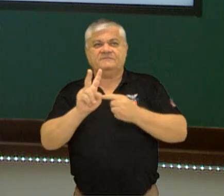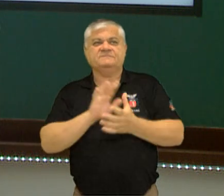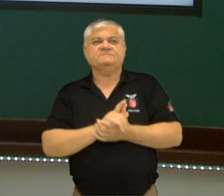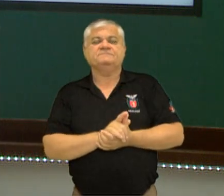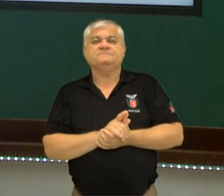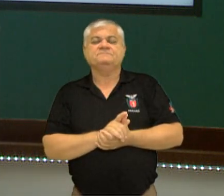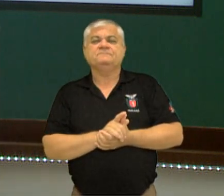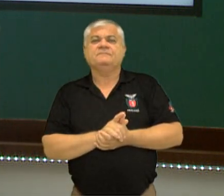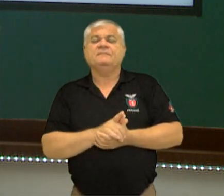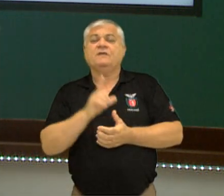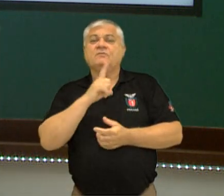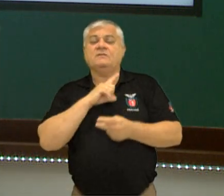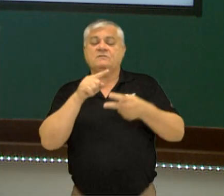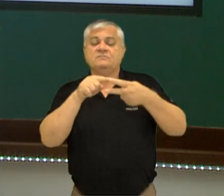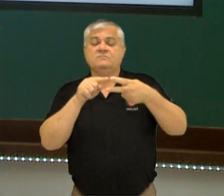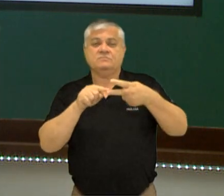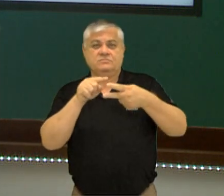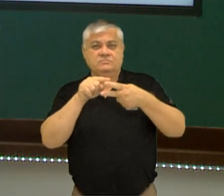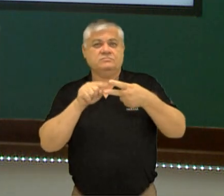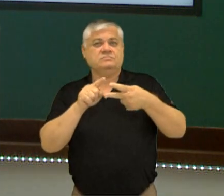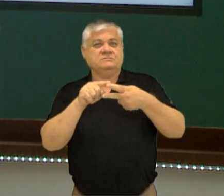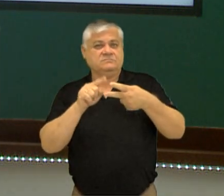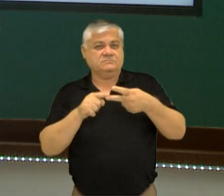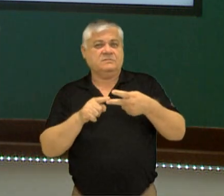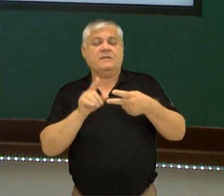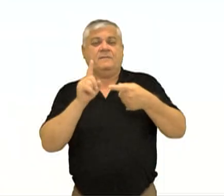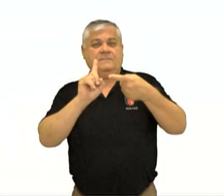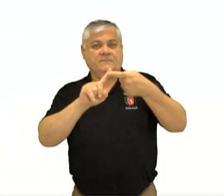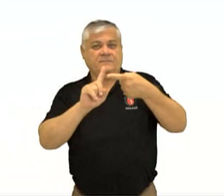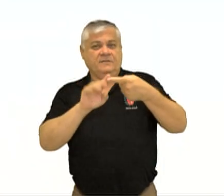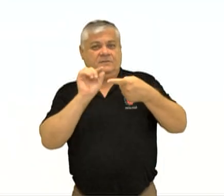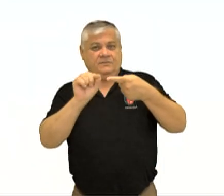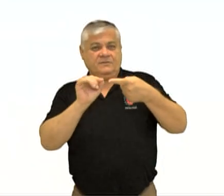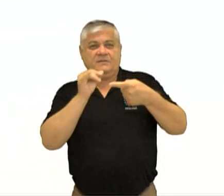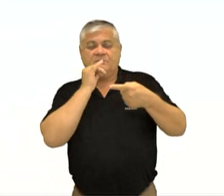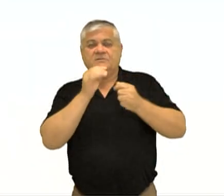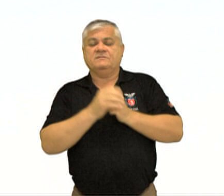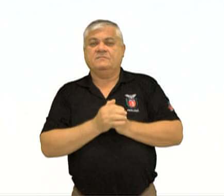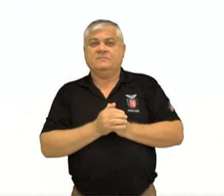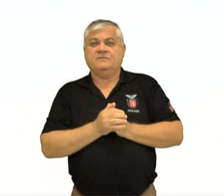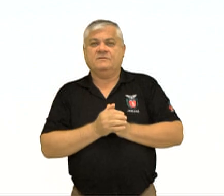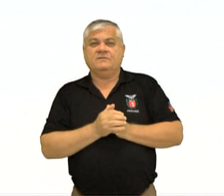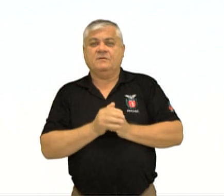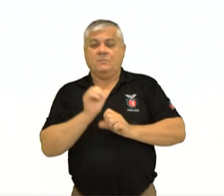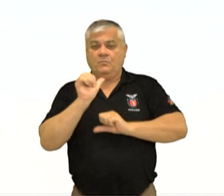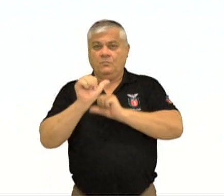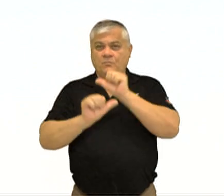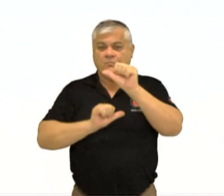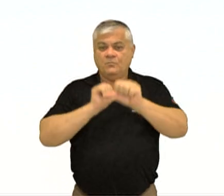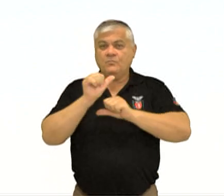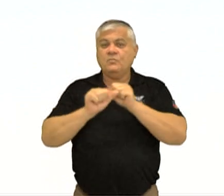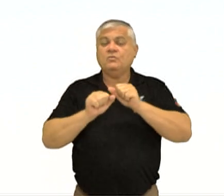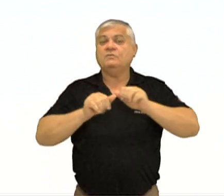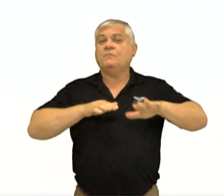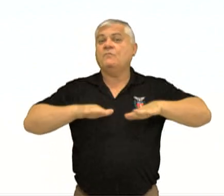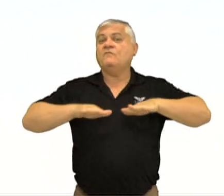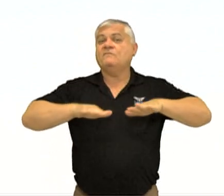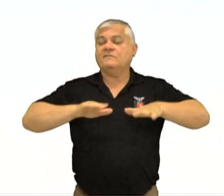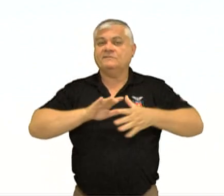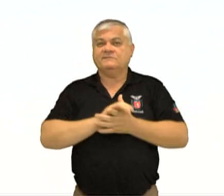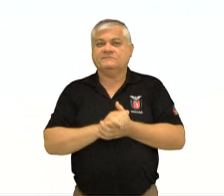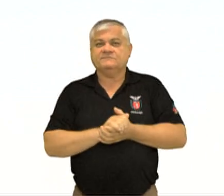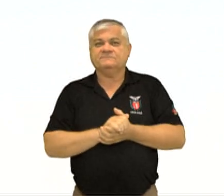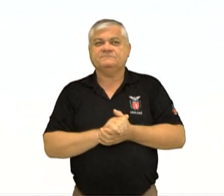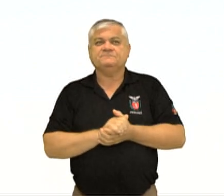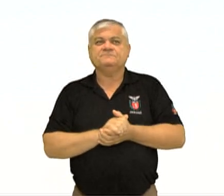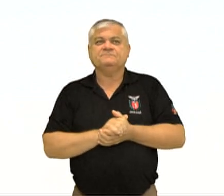Sabendo disso, nós vamos ter duas situações bem interessantes. A primeira delas é quando há mudança na quantidade de movimento. E